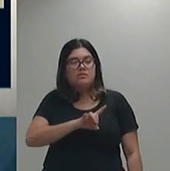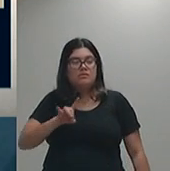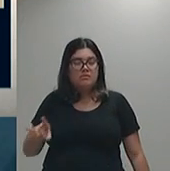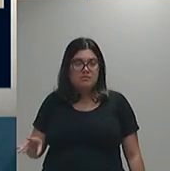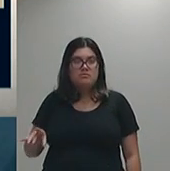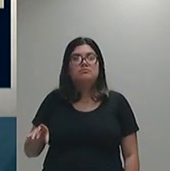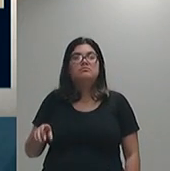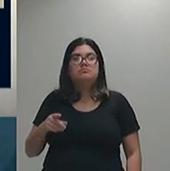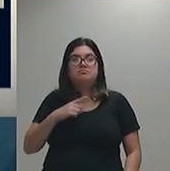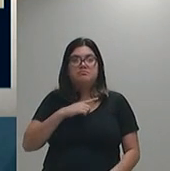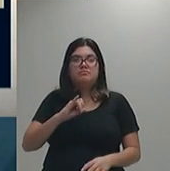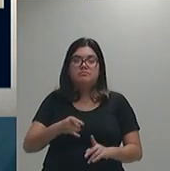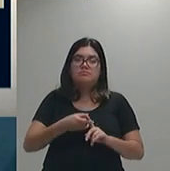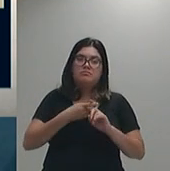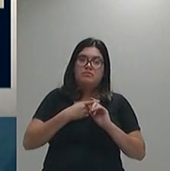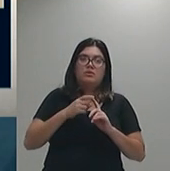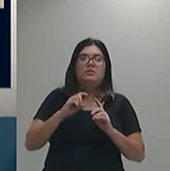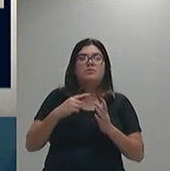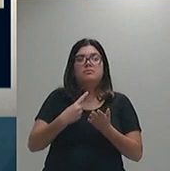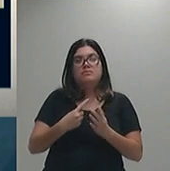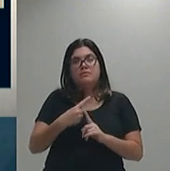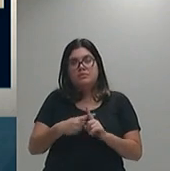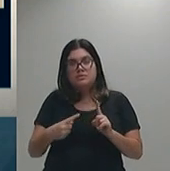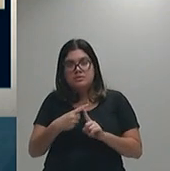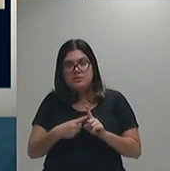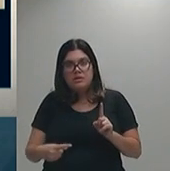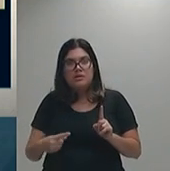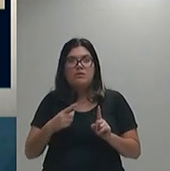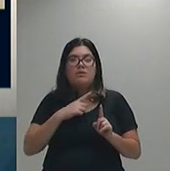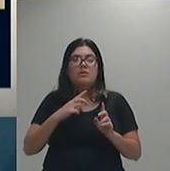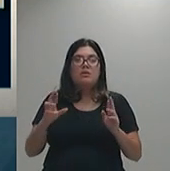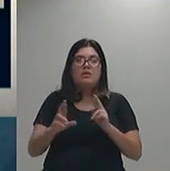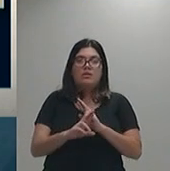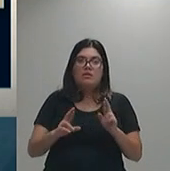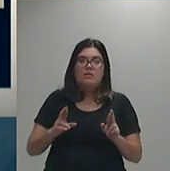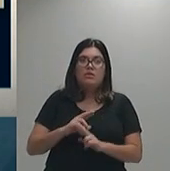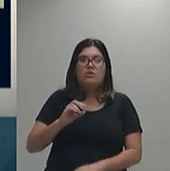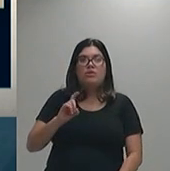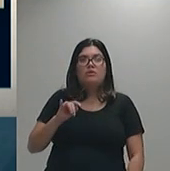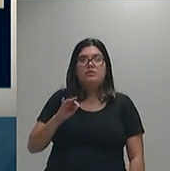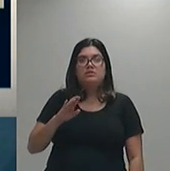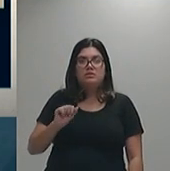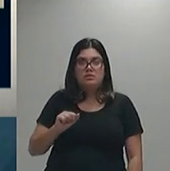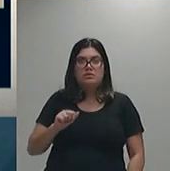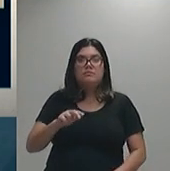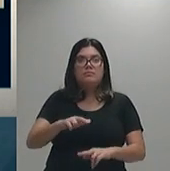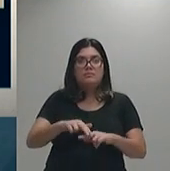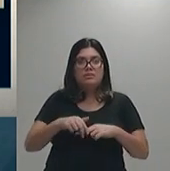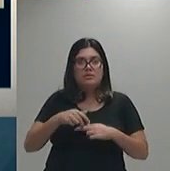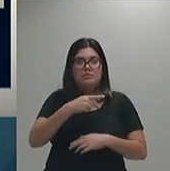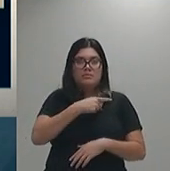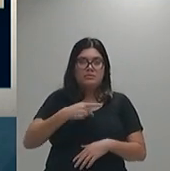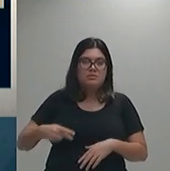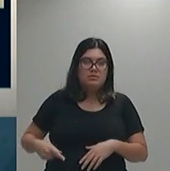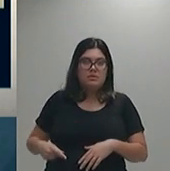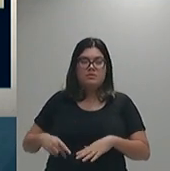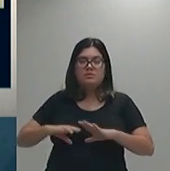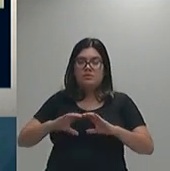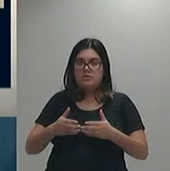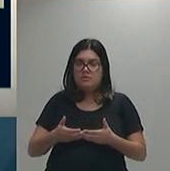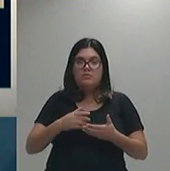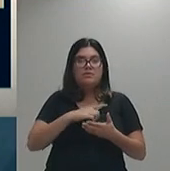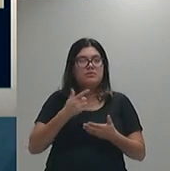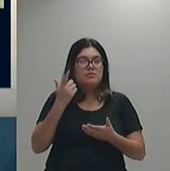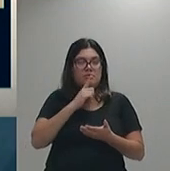dependência parcial entre os feitos do mesmo relação de continência tendo a presidência da câmara é reconhecido inclusive não ter atribuição para